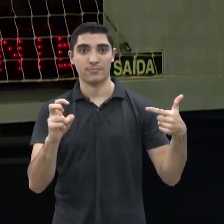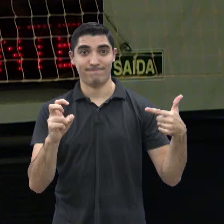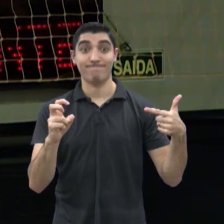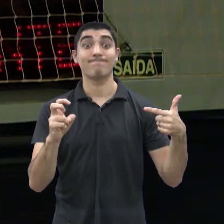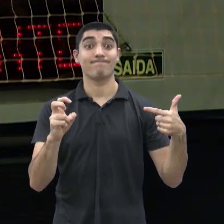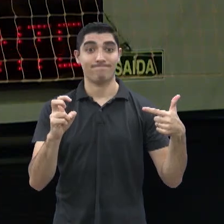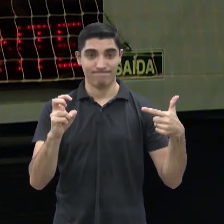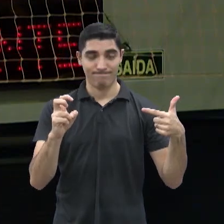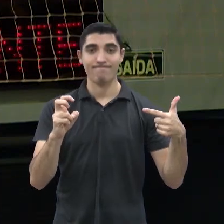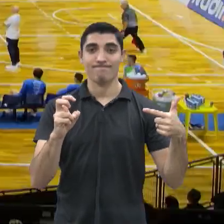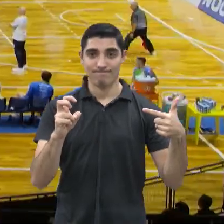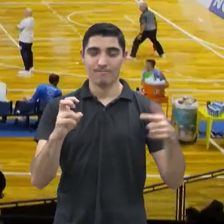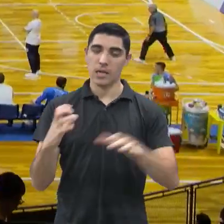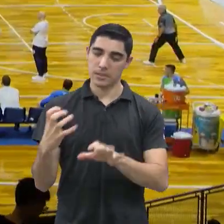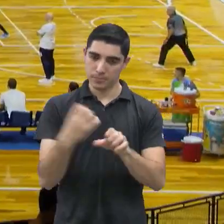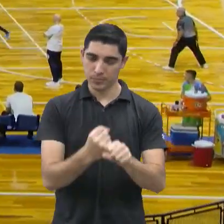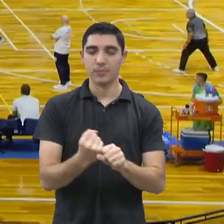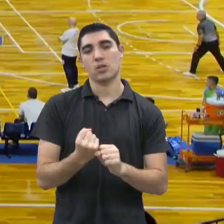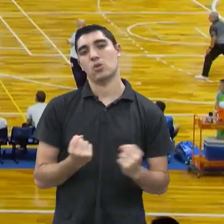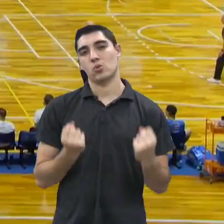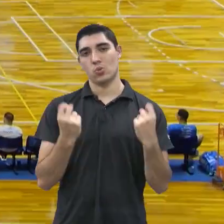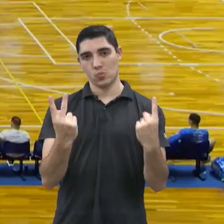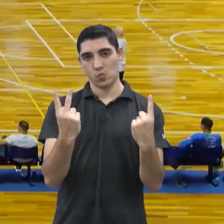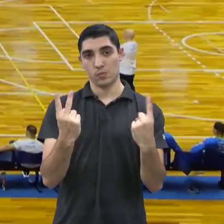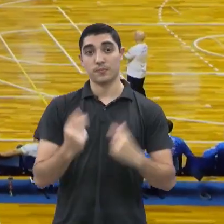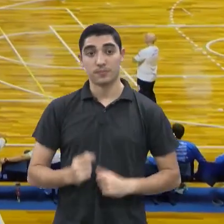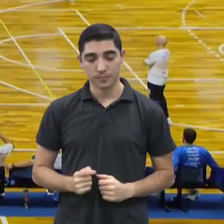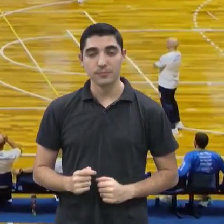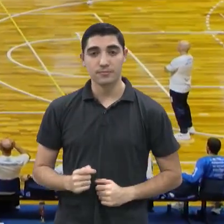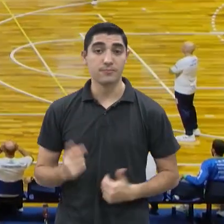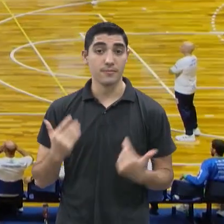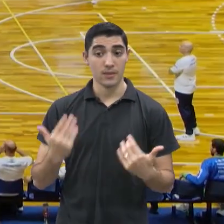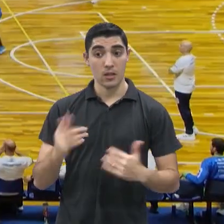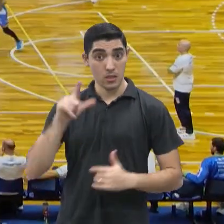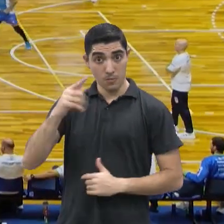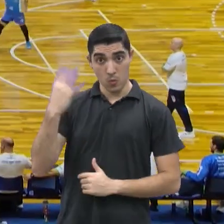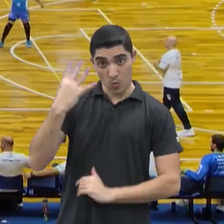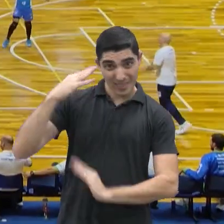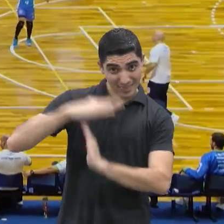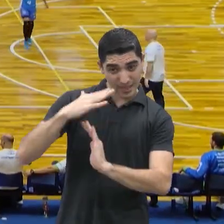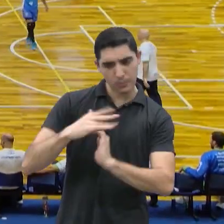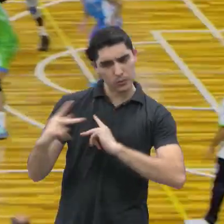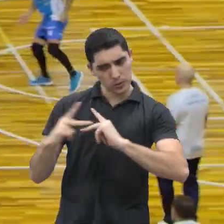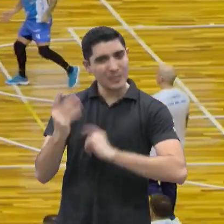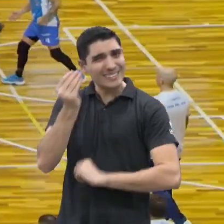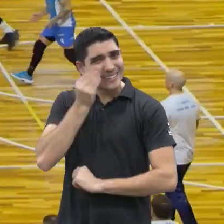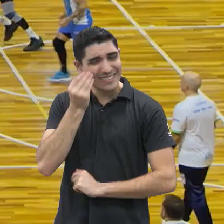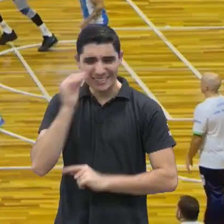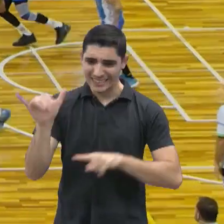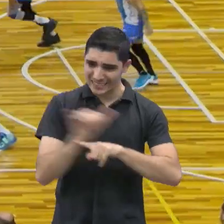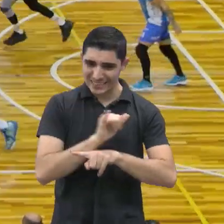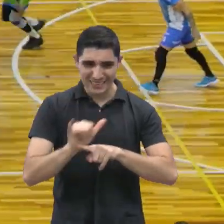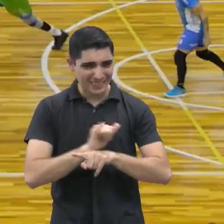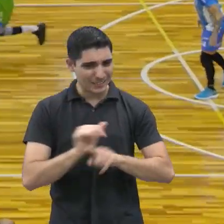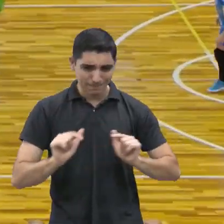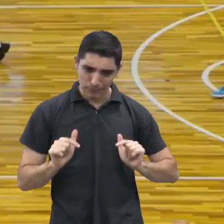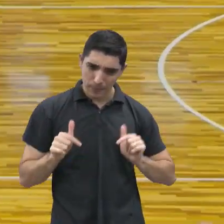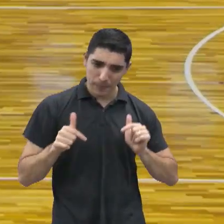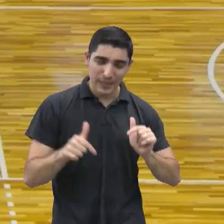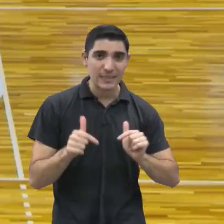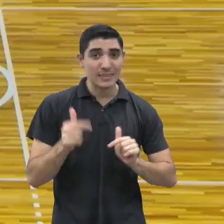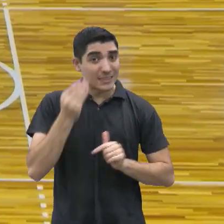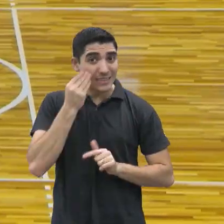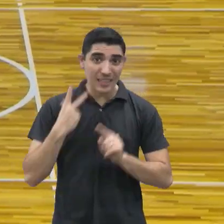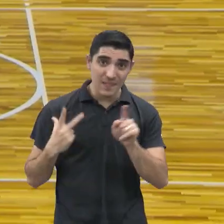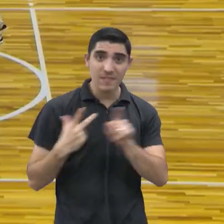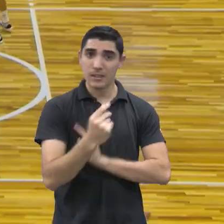partida em 2-1. No quarto set, o São José precisava tirar um coelho da cartola para vencer e ainda